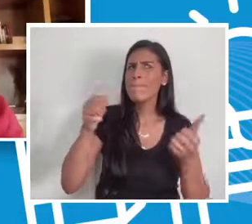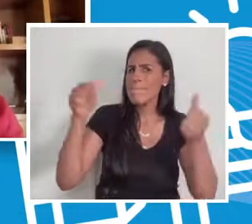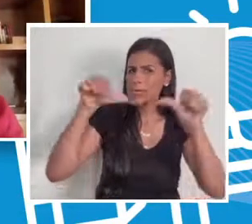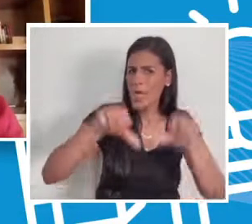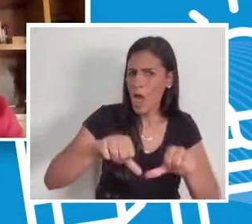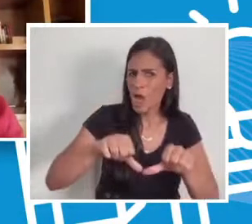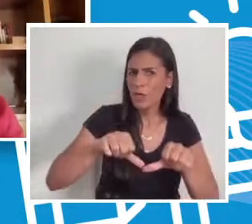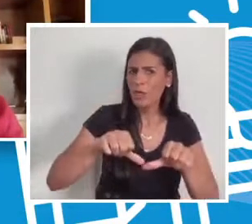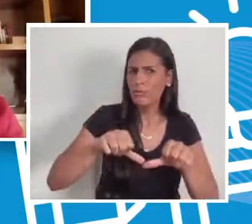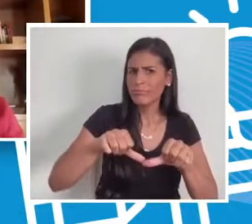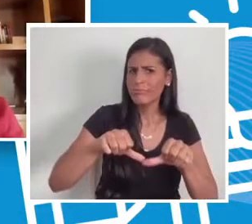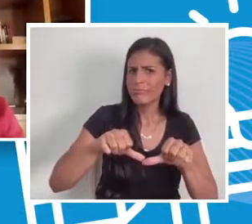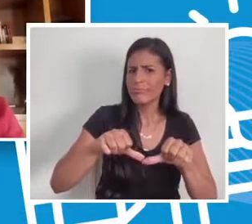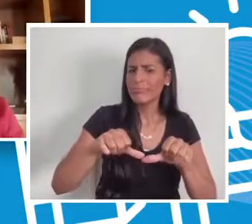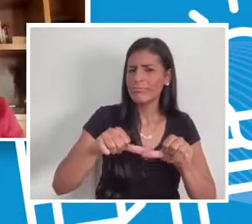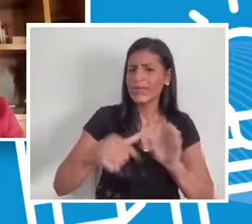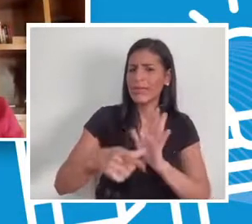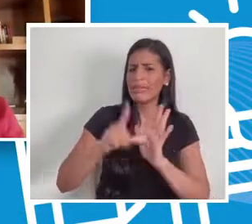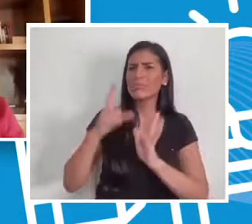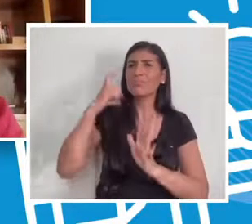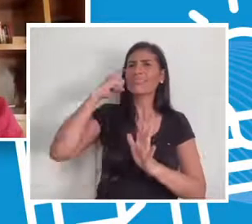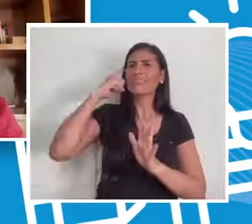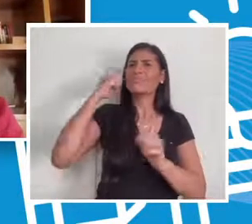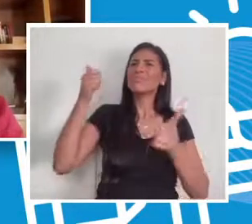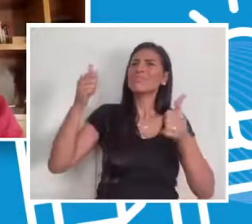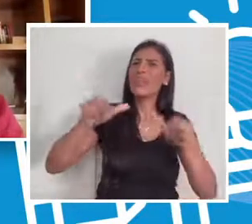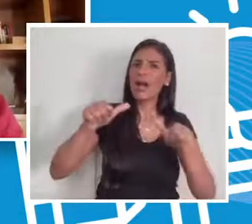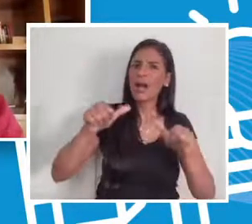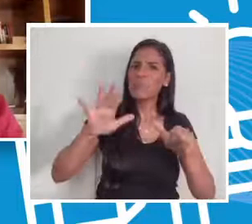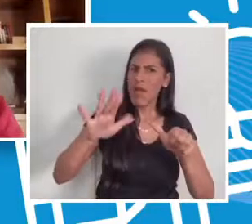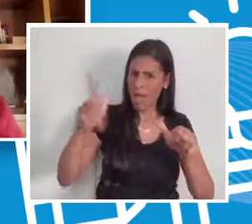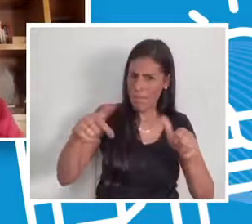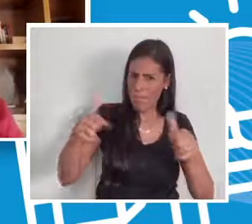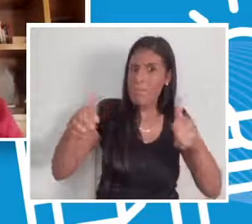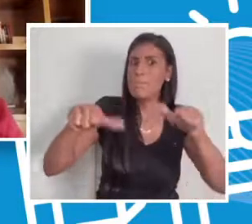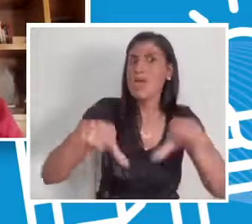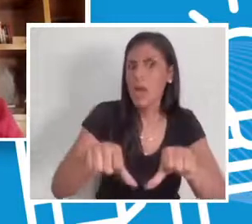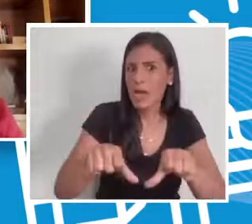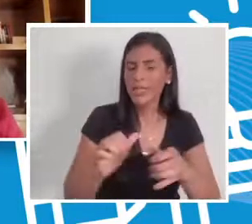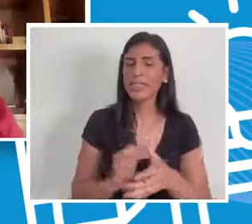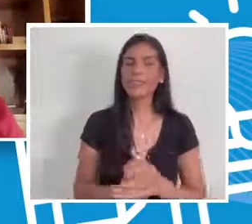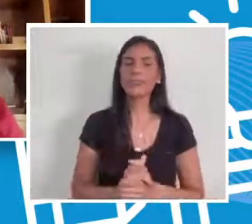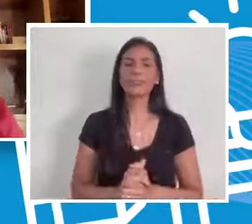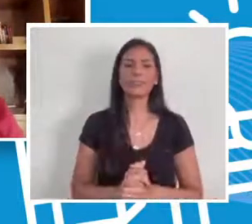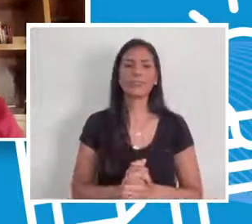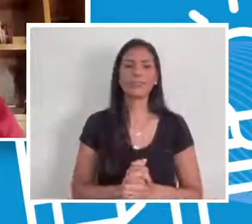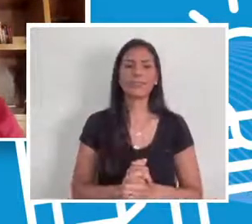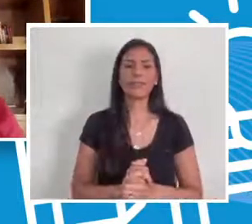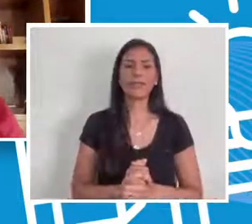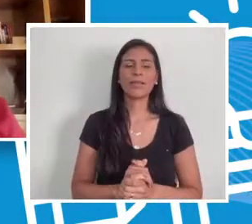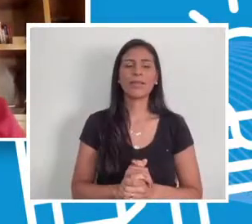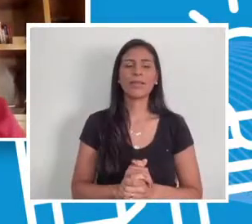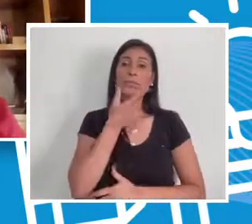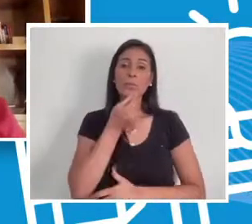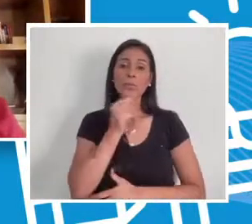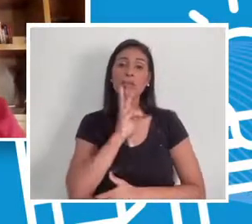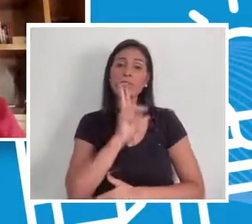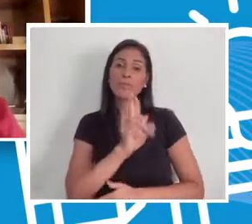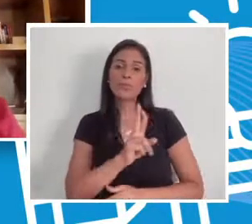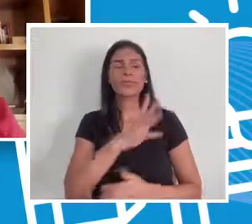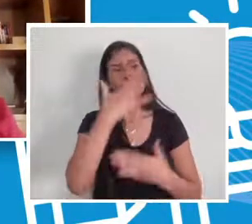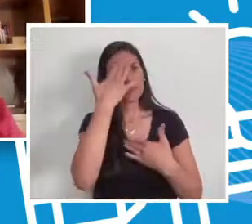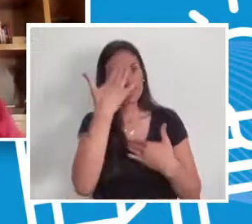Bom, obrigado pela pergunta. Não é verdadeiro que somente metade do cérebro aprenda. O cérebro